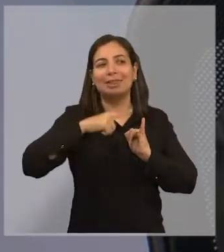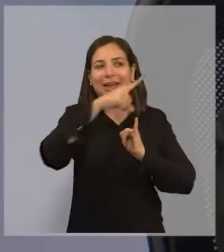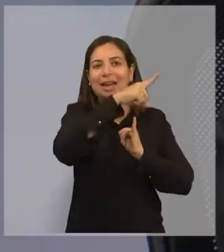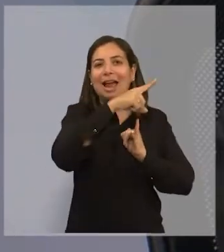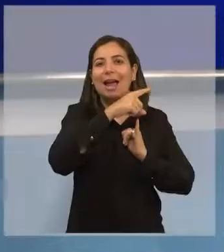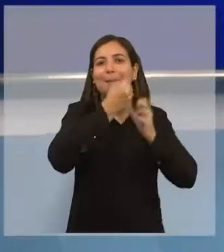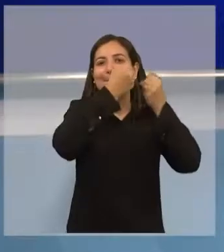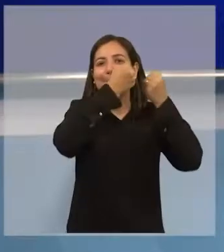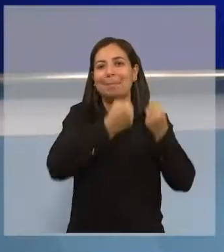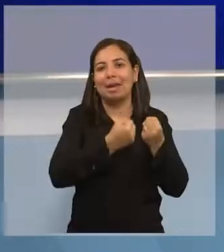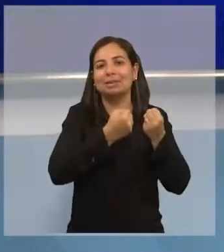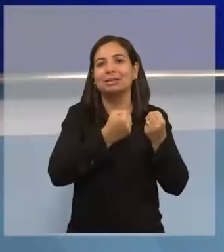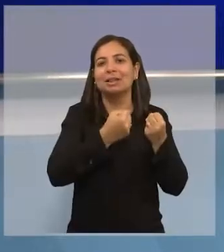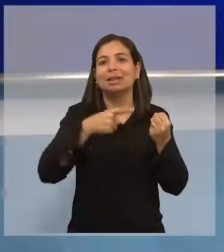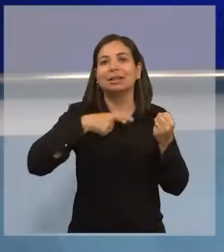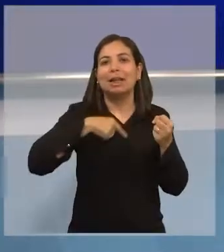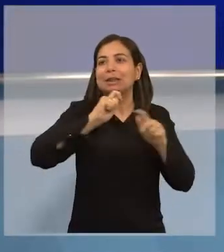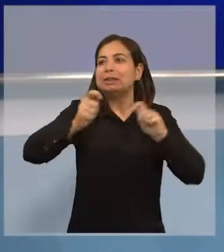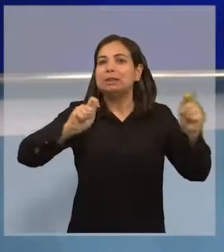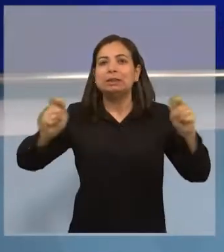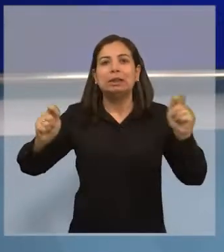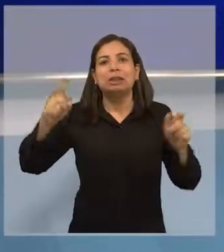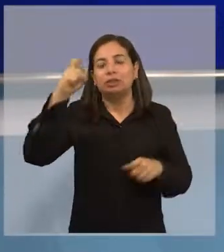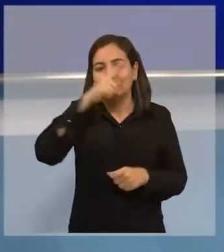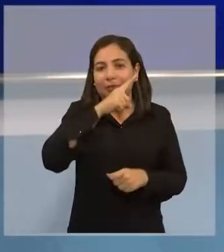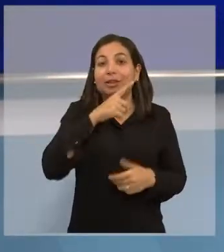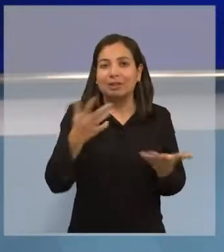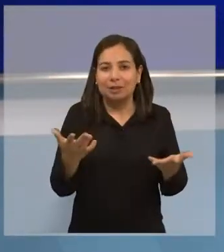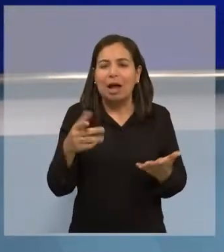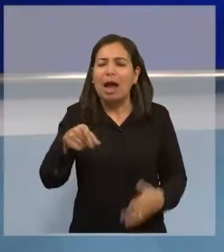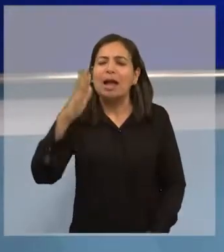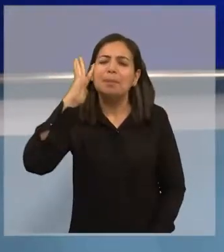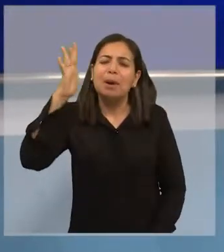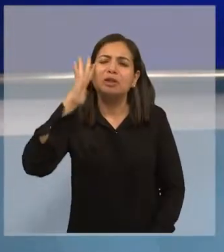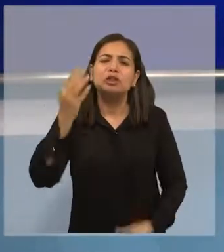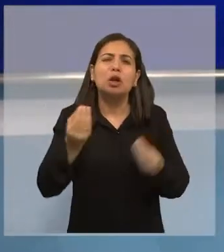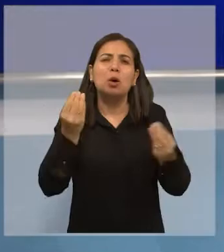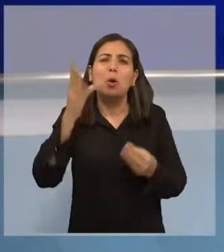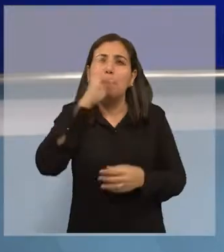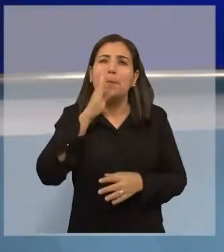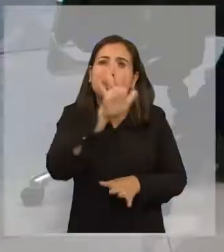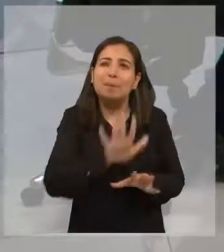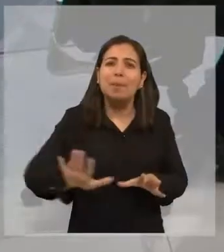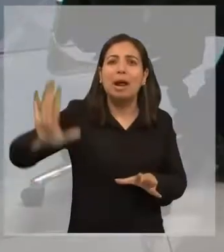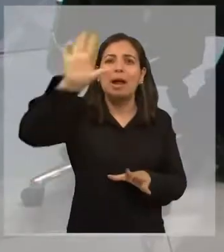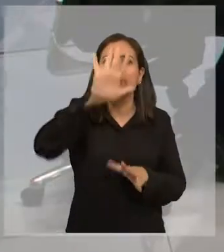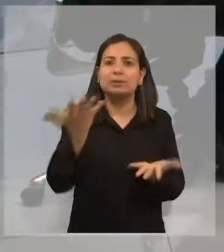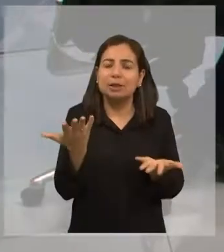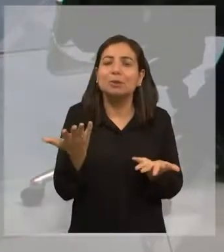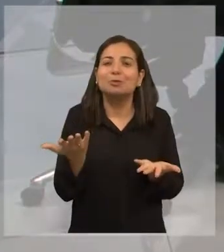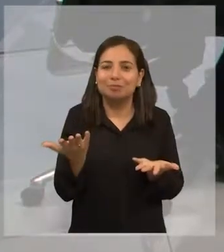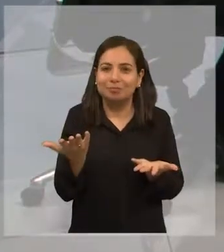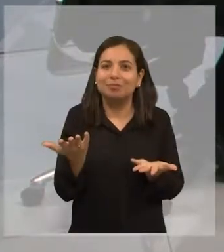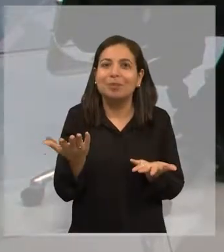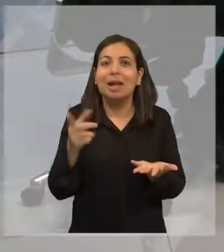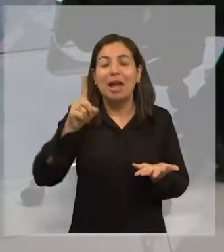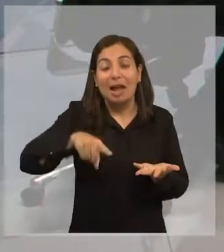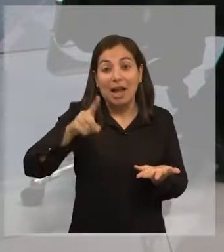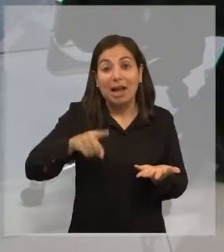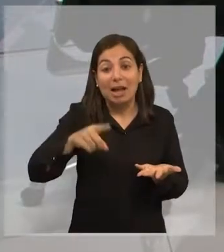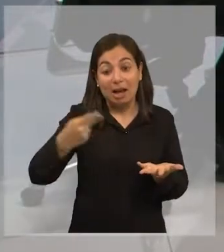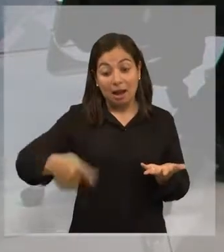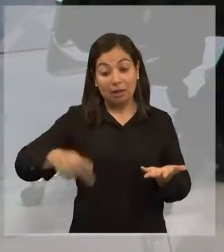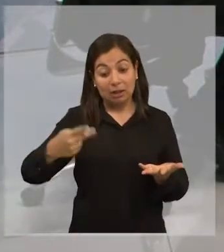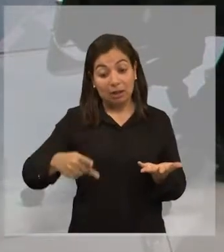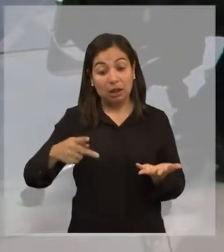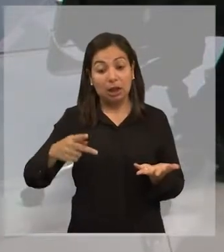a Previdência no estado. Você imagina como é que está isso em todo o Brasil? E nós estamos falando de um estado fiscalmente